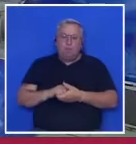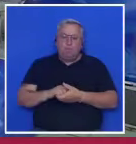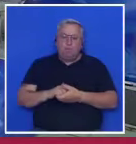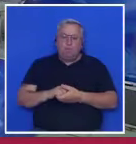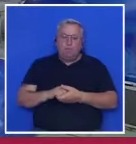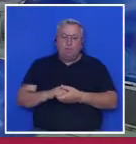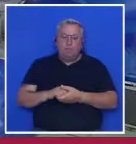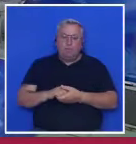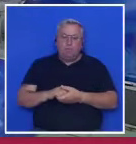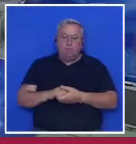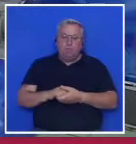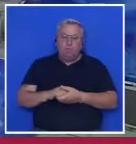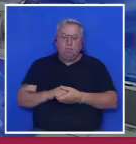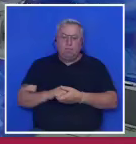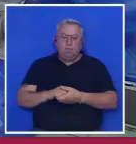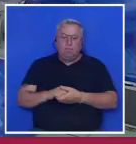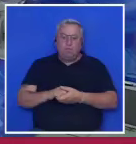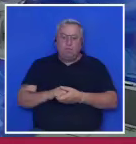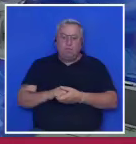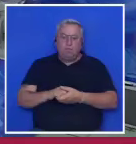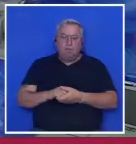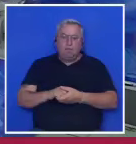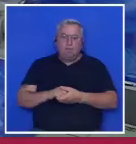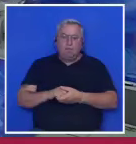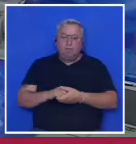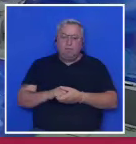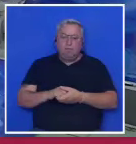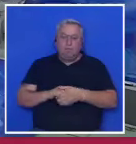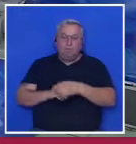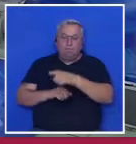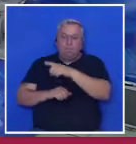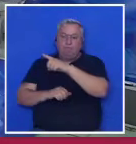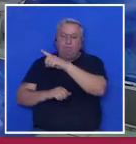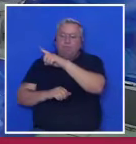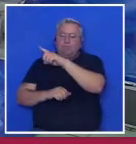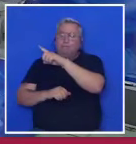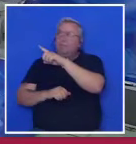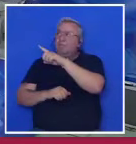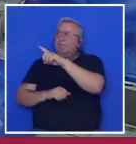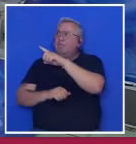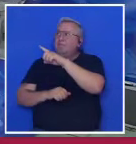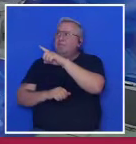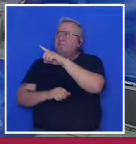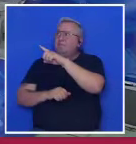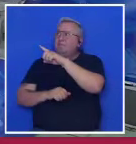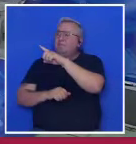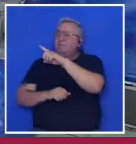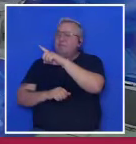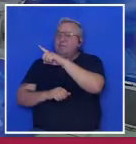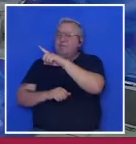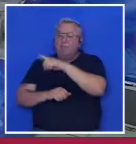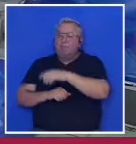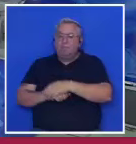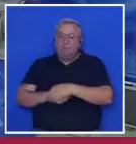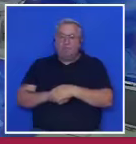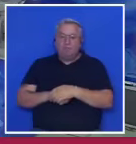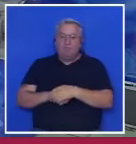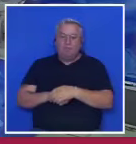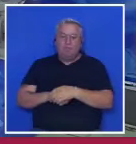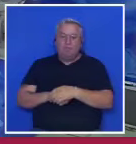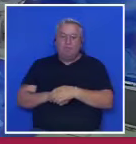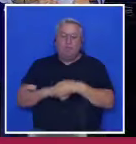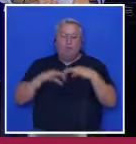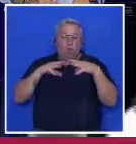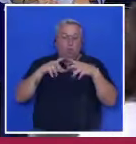inferior. Já tem as bolas, agora está sendo colocado, tudo acompanhado pelos nossos